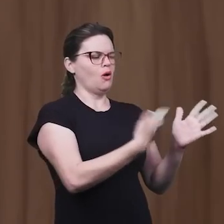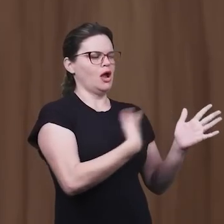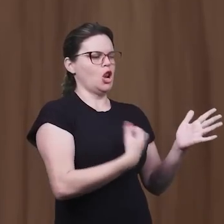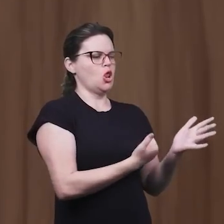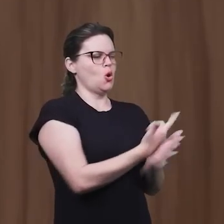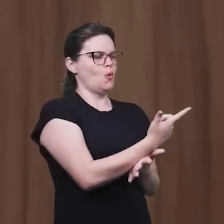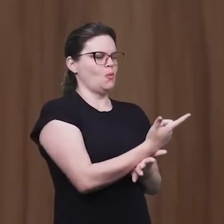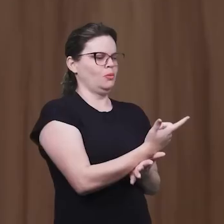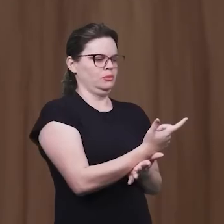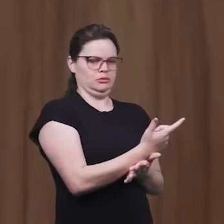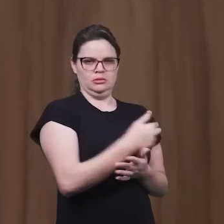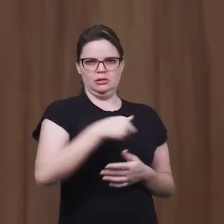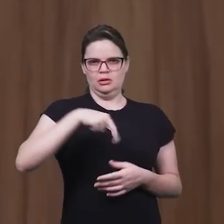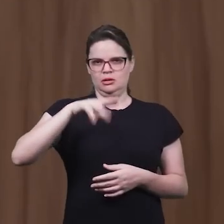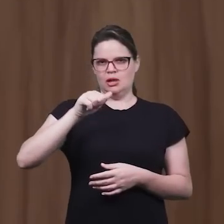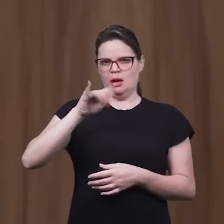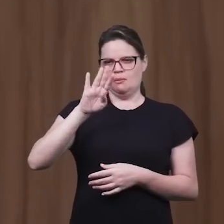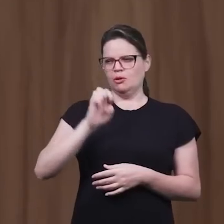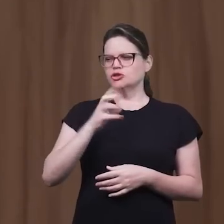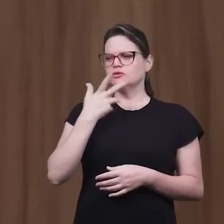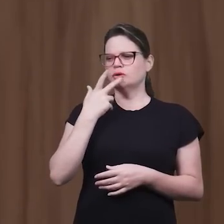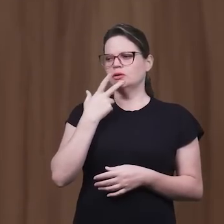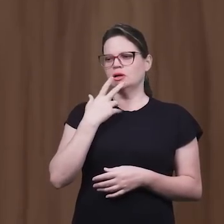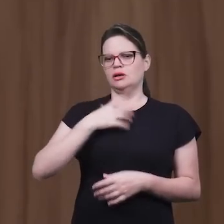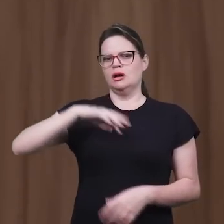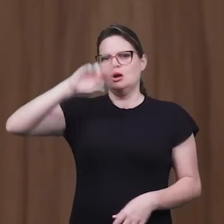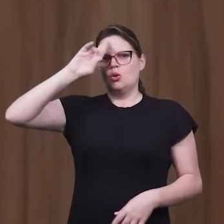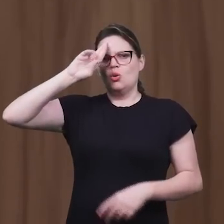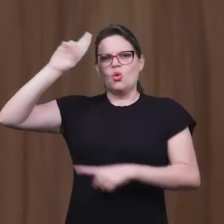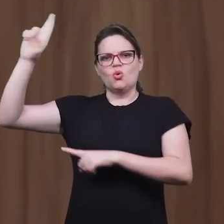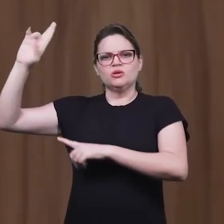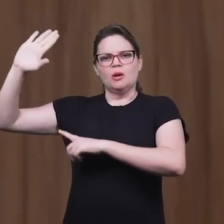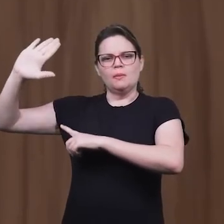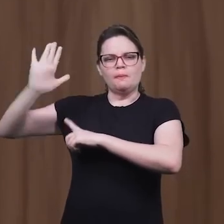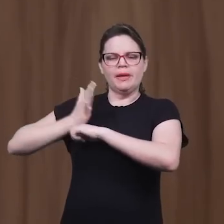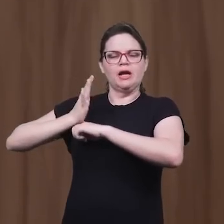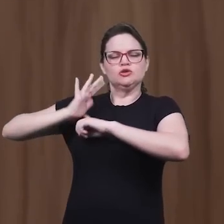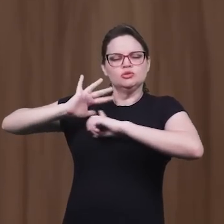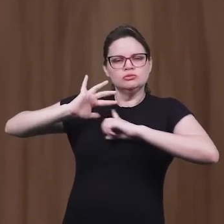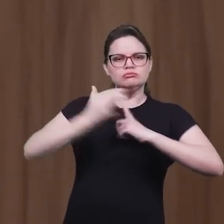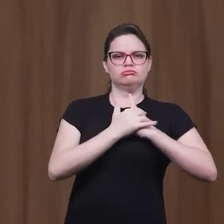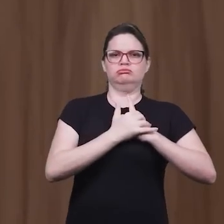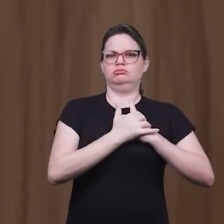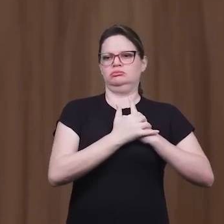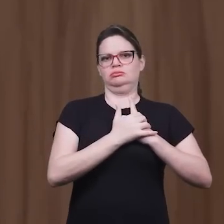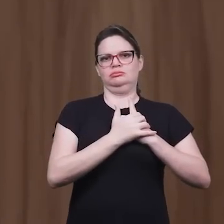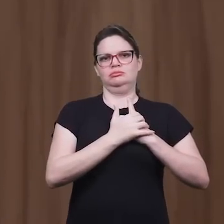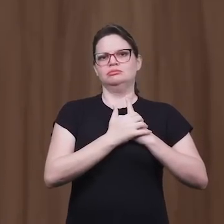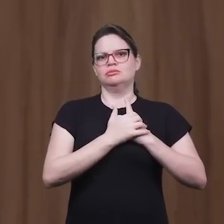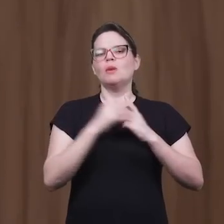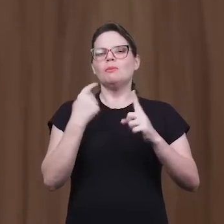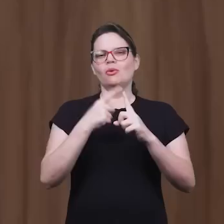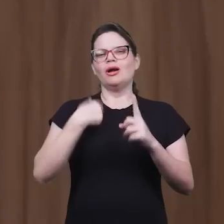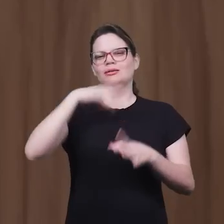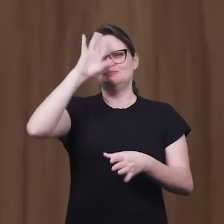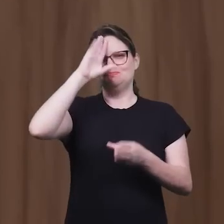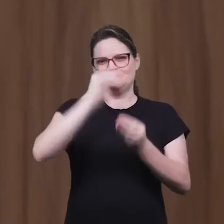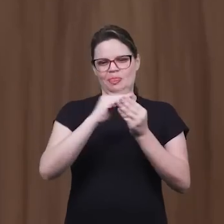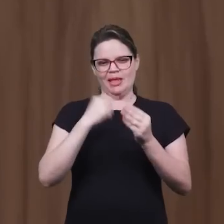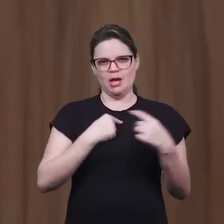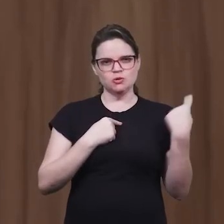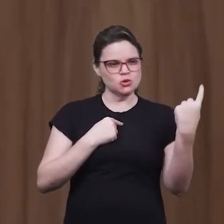Senhor. Porque Nabote sabia que sozinho ele não conseguiria sustentar a sua posição. Para